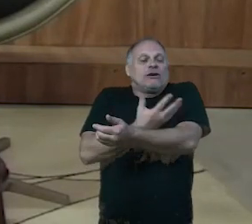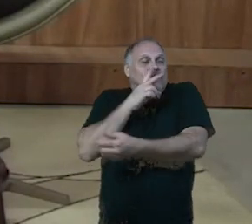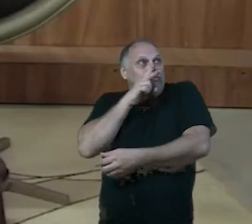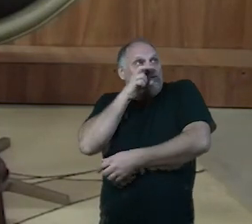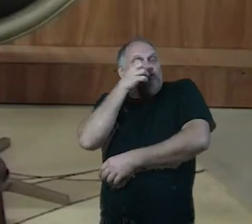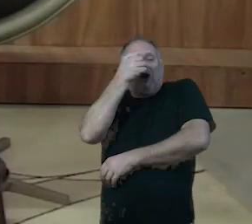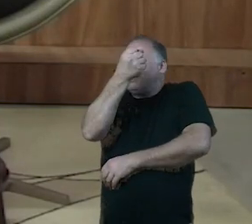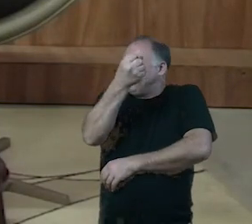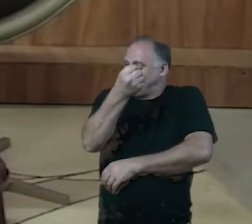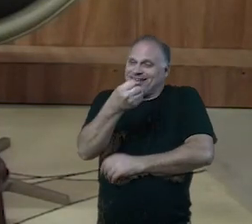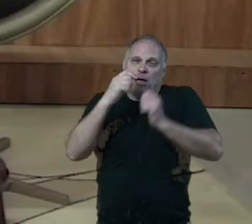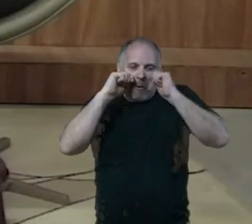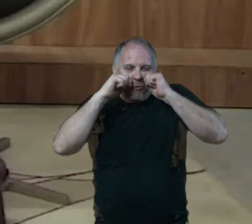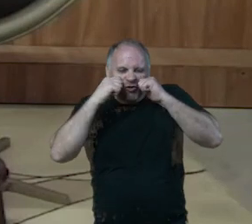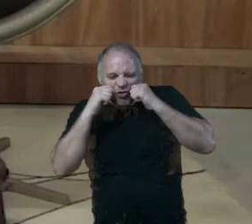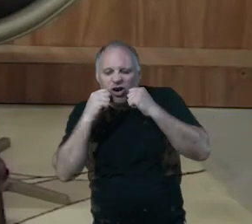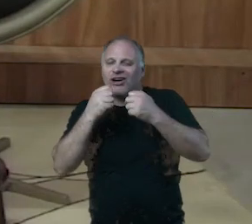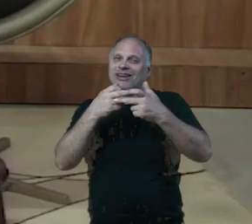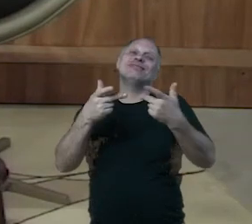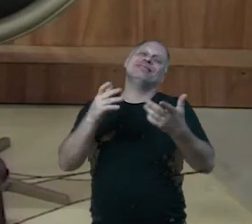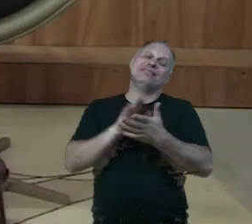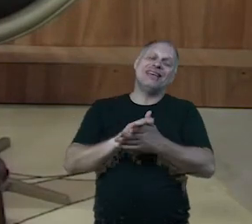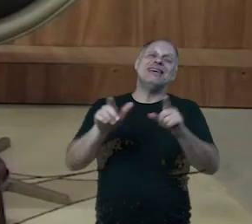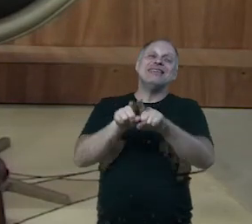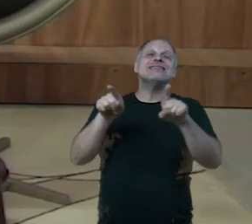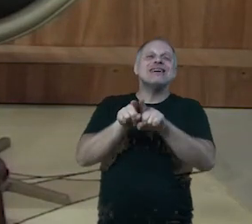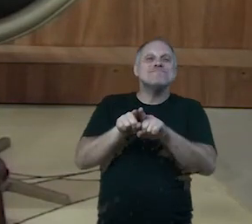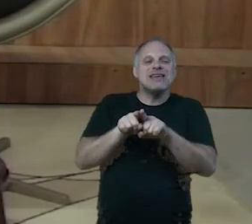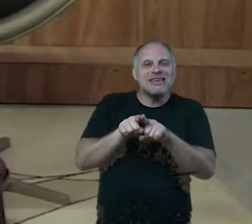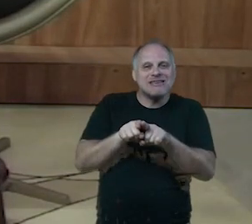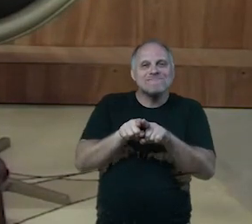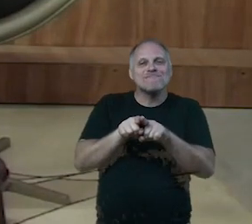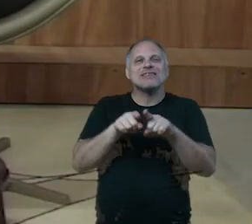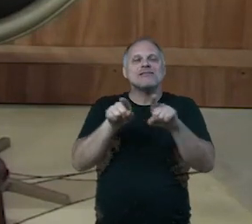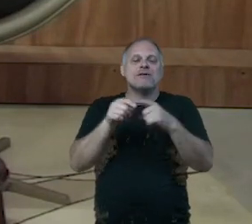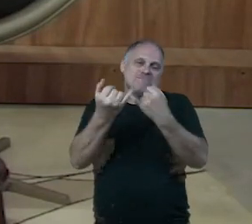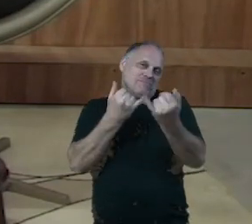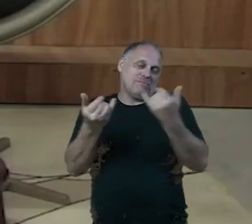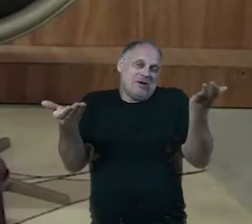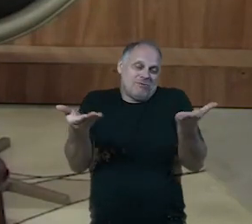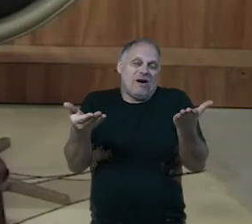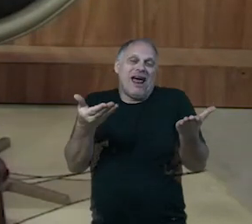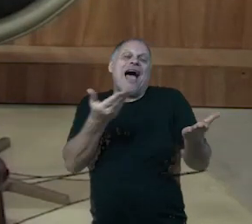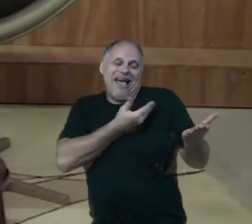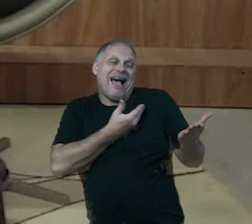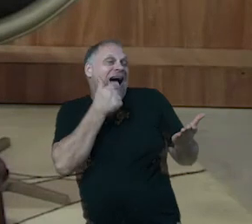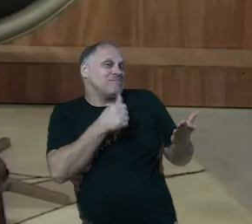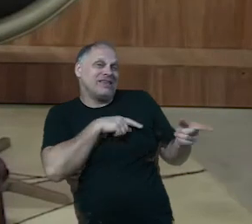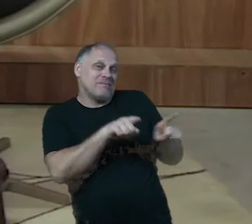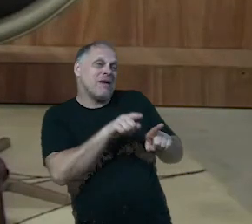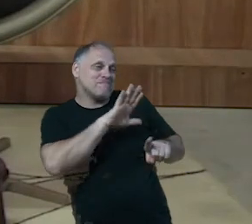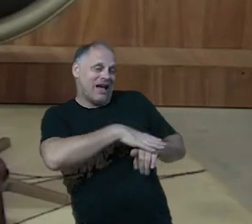mãe. Com o emocional da mãe, assim. E também a questão de... E agora, com as minhas amigas também tendo